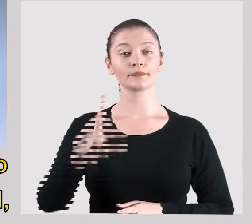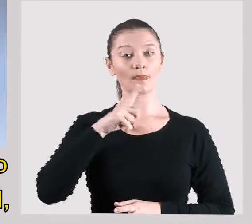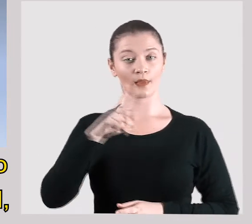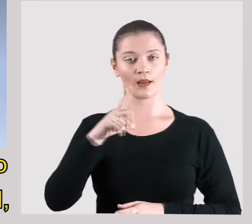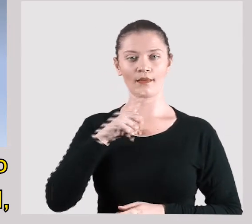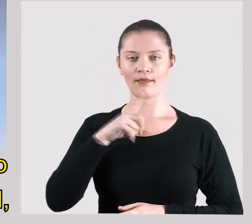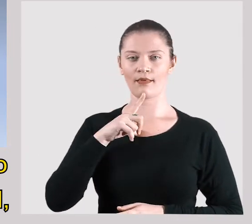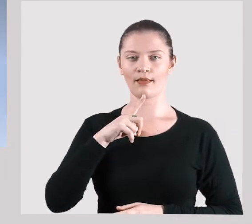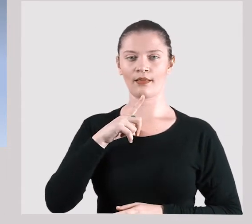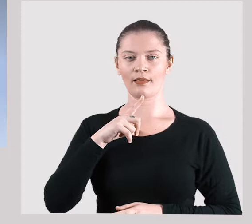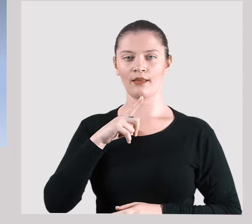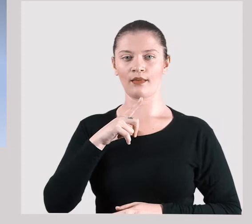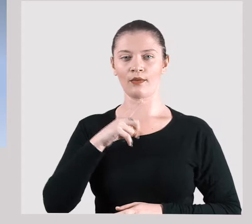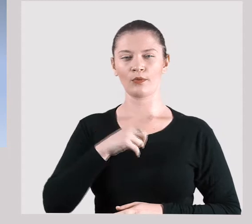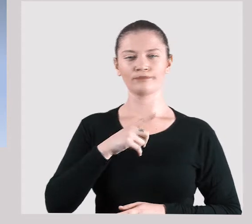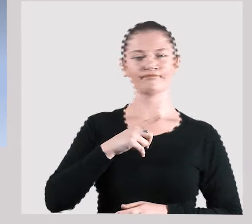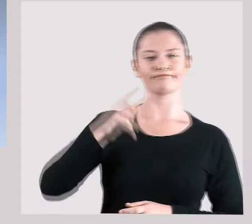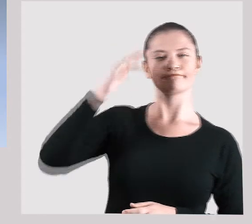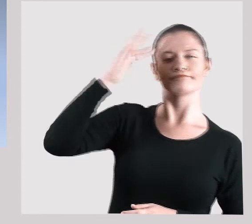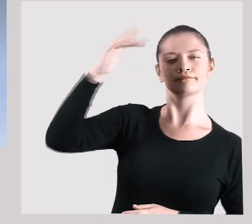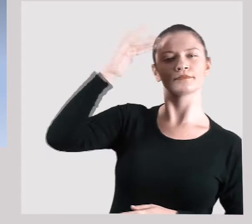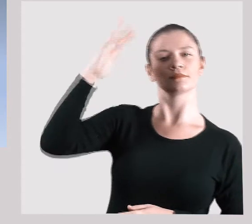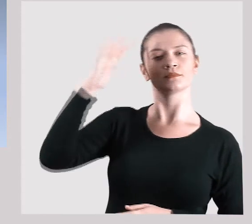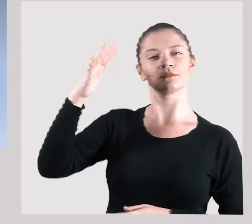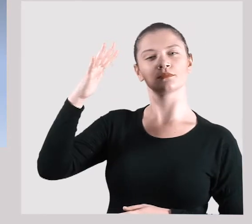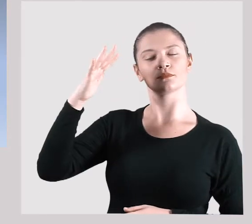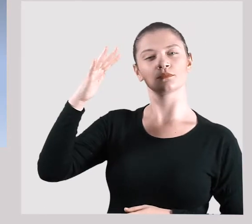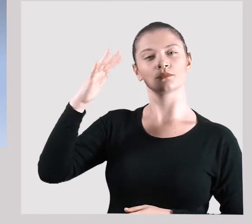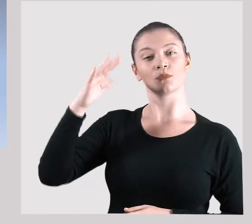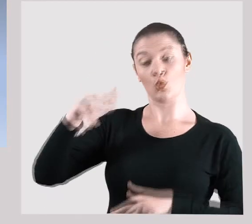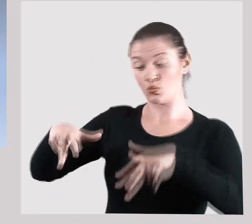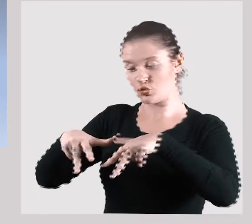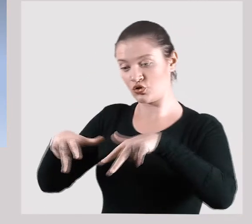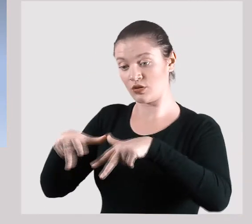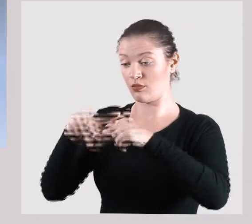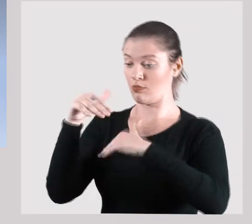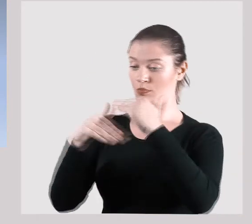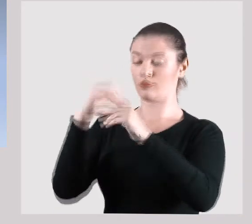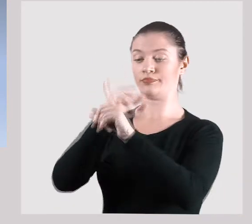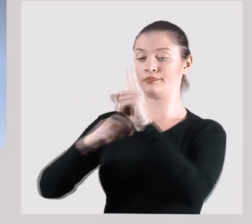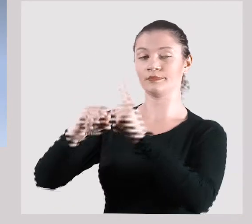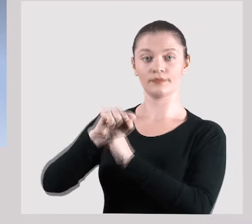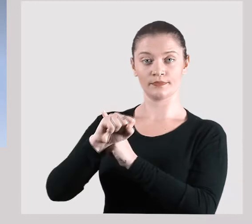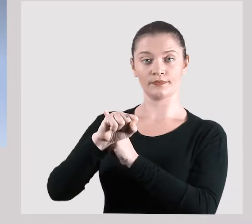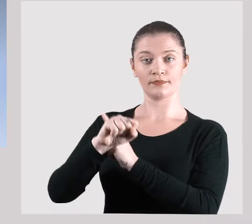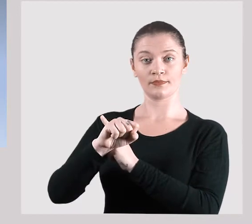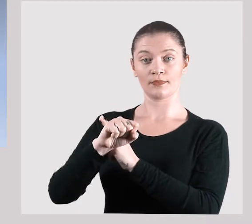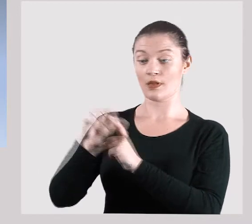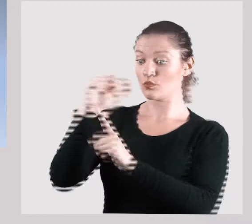construção social, né, que ele foi uma coisa inventada pela sociedade,